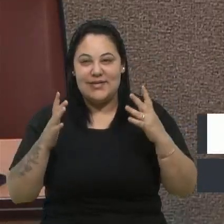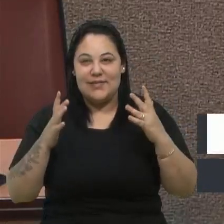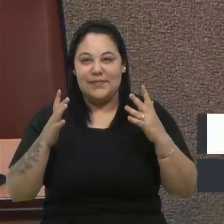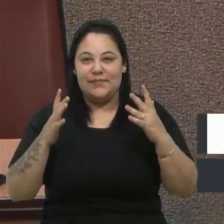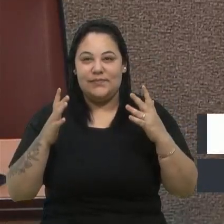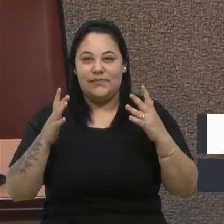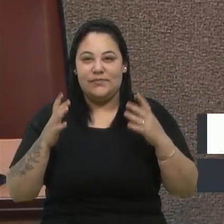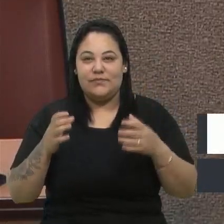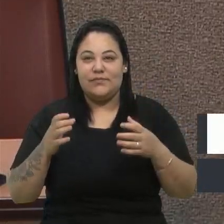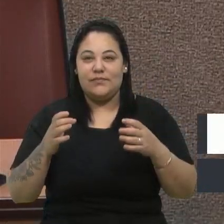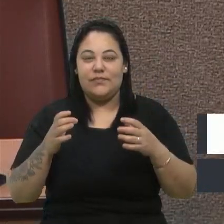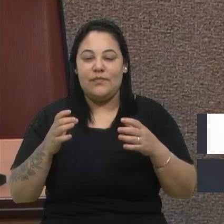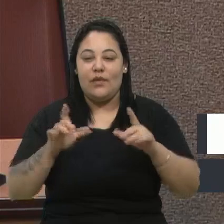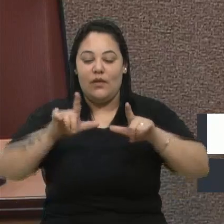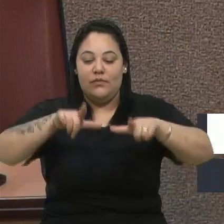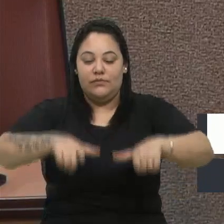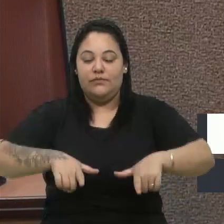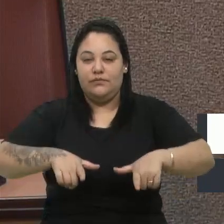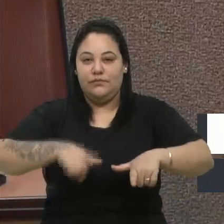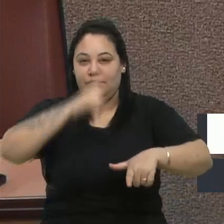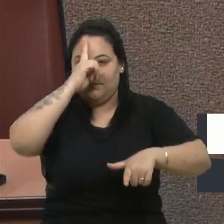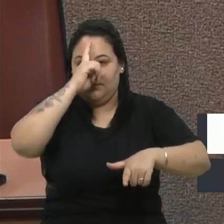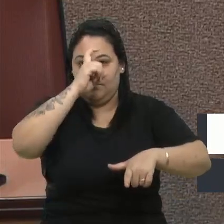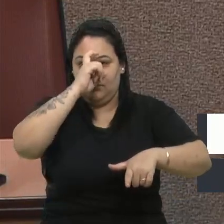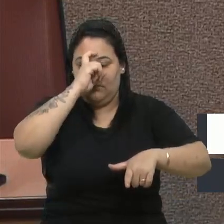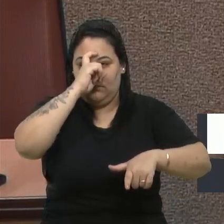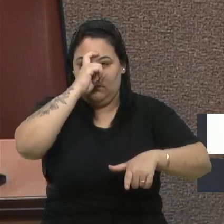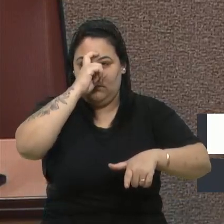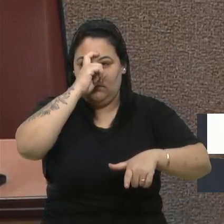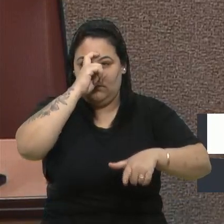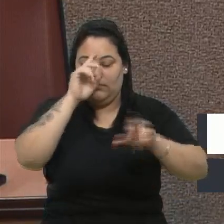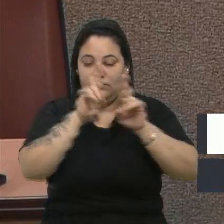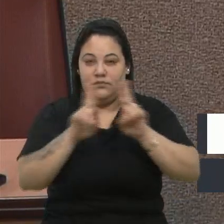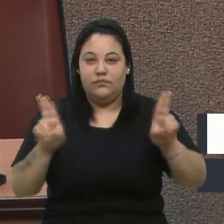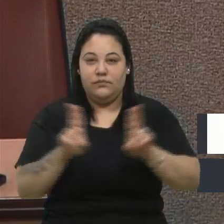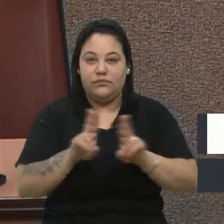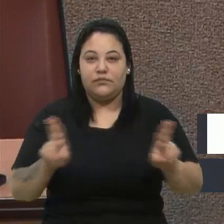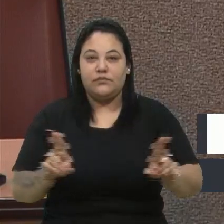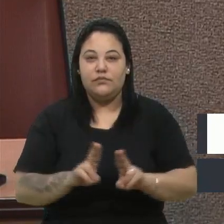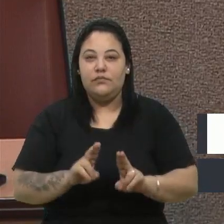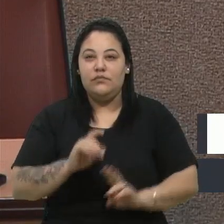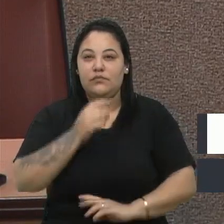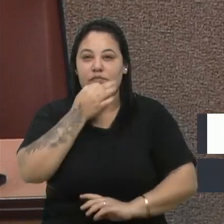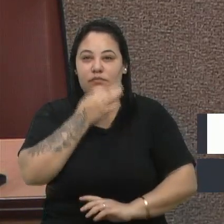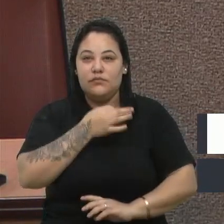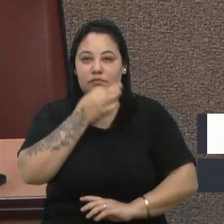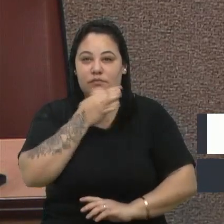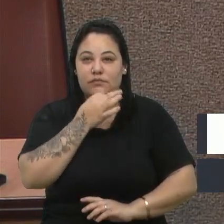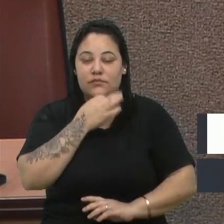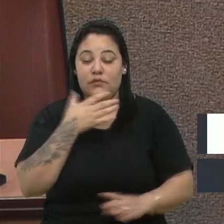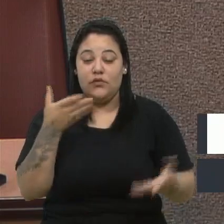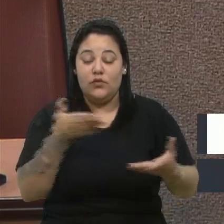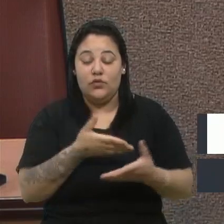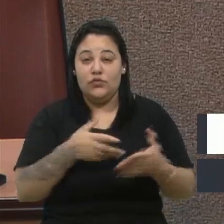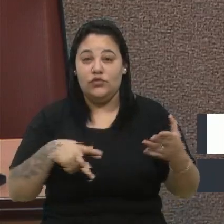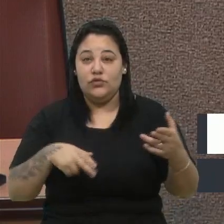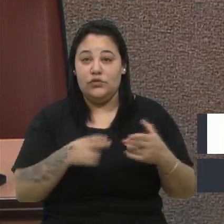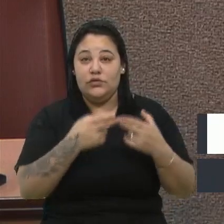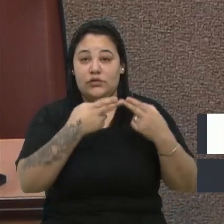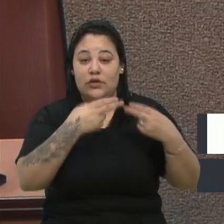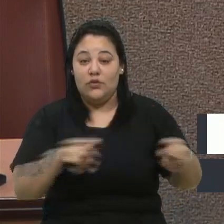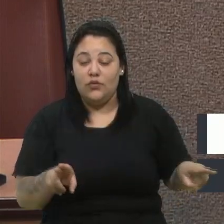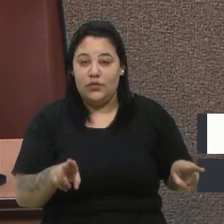Complexo Hospitalar da Unimed, em Caxias do Sul, que hoje inaugura o novo serviço de oncohematologia da